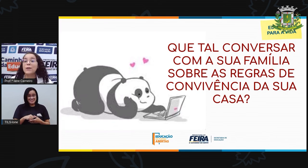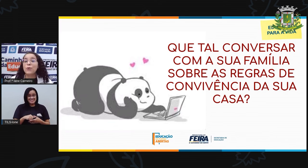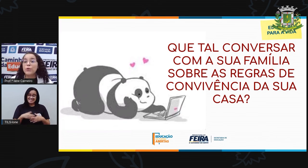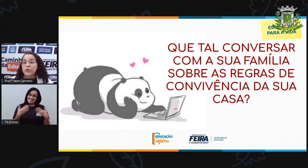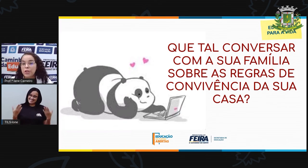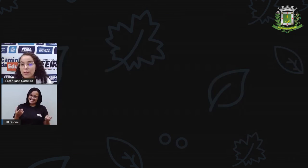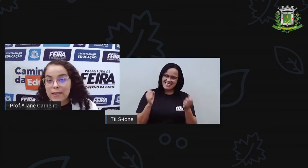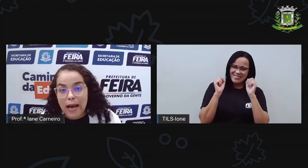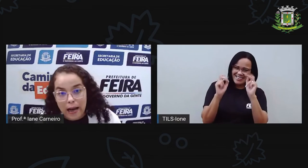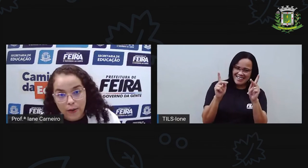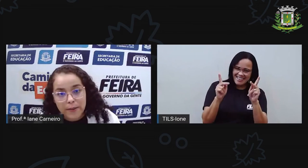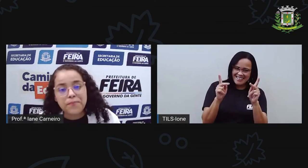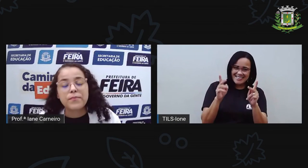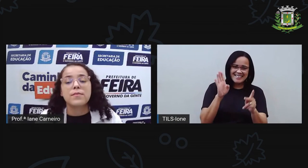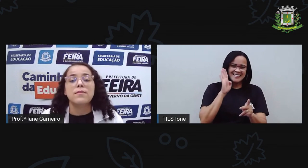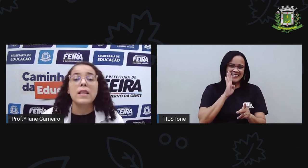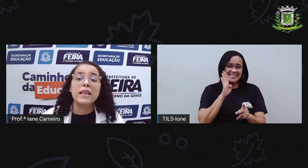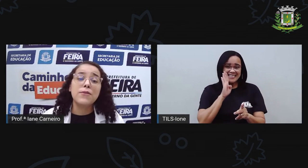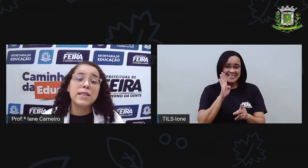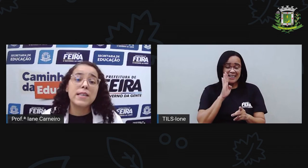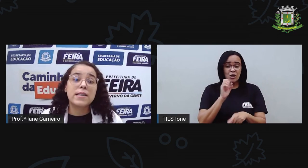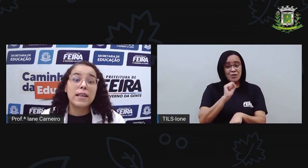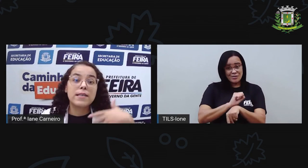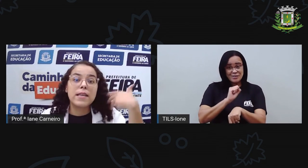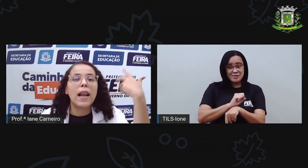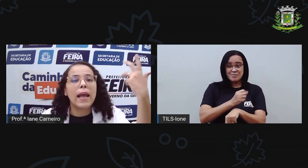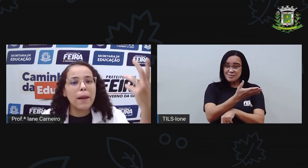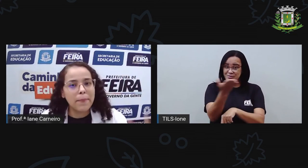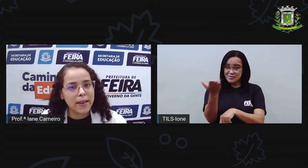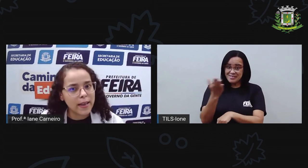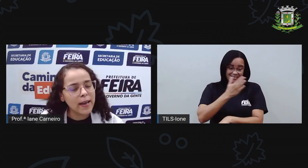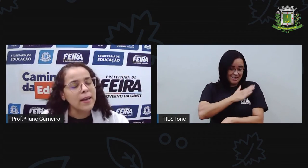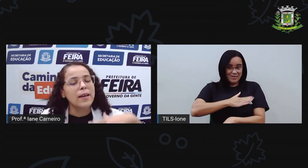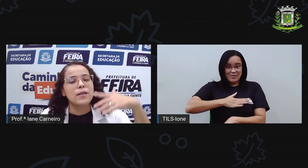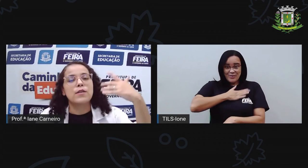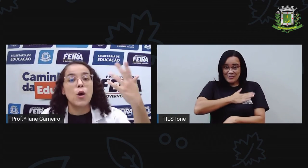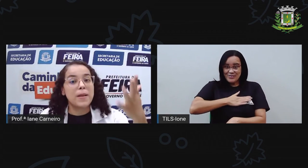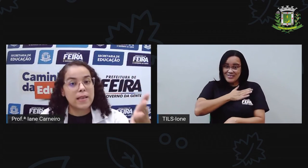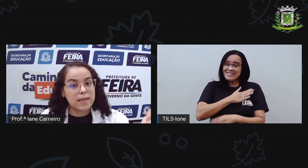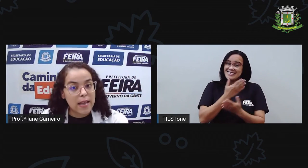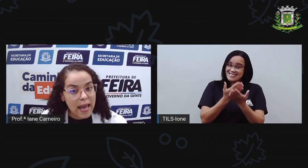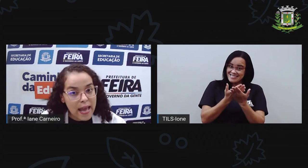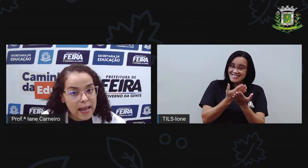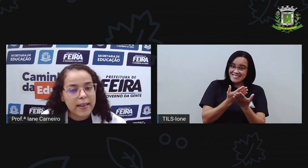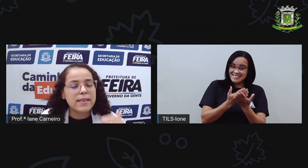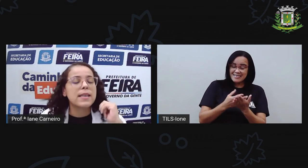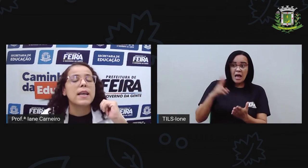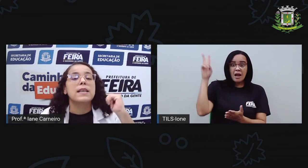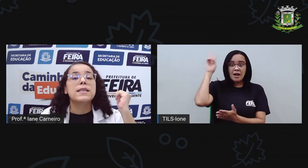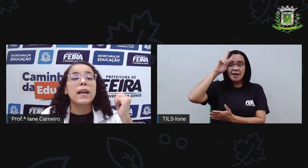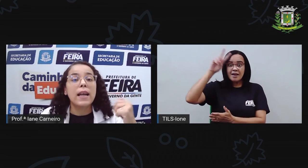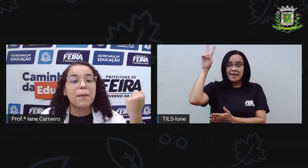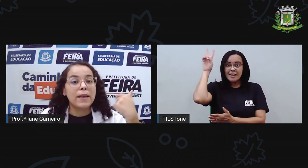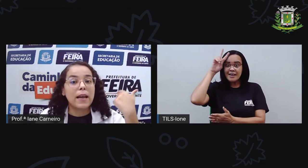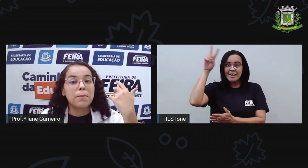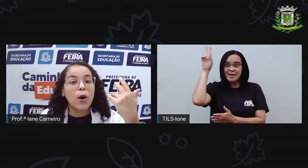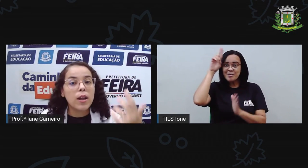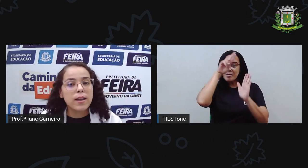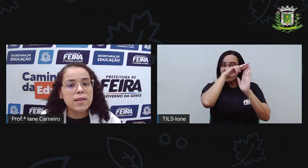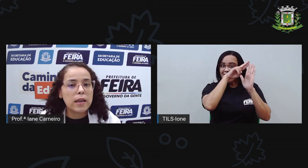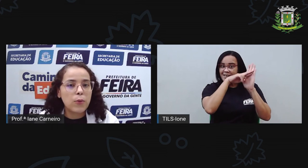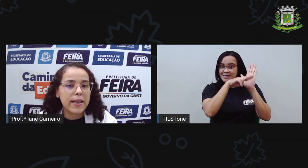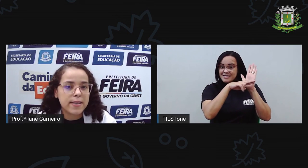que vocês tenham curtido essa aula, que vocês se lembrem, né, sobre essas regras, se lembrem